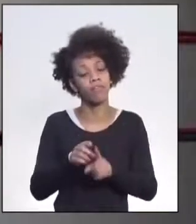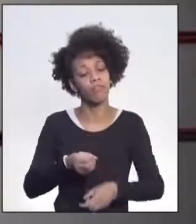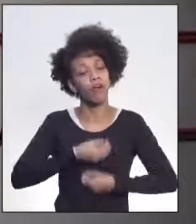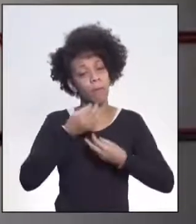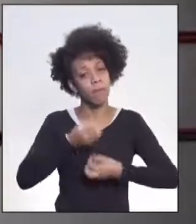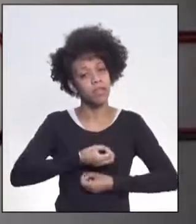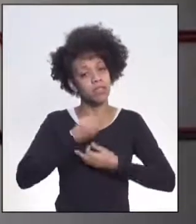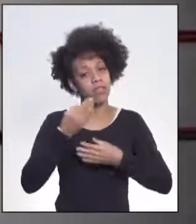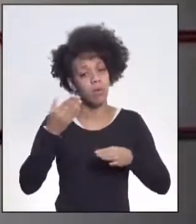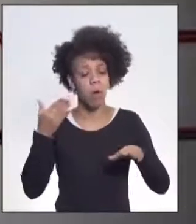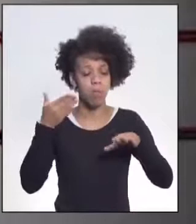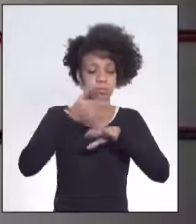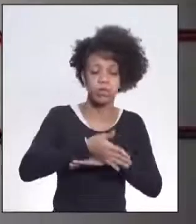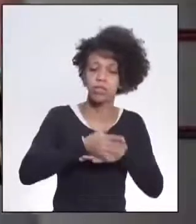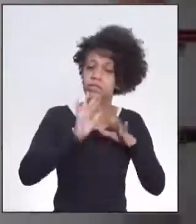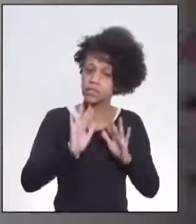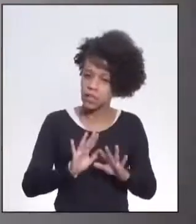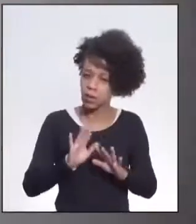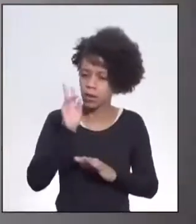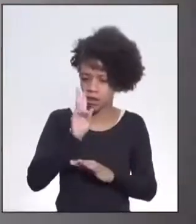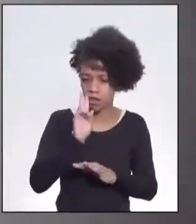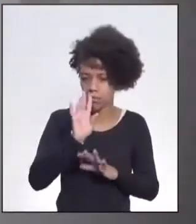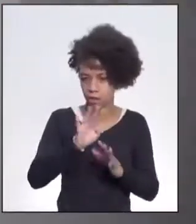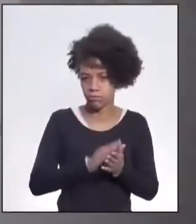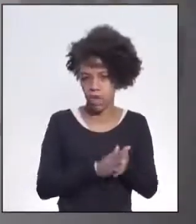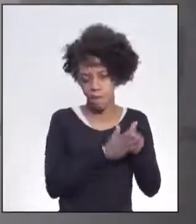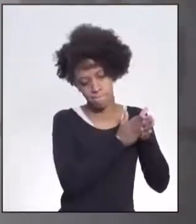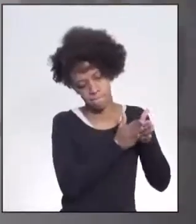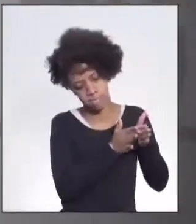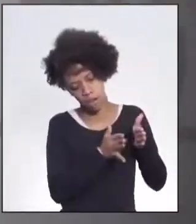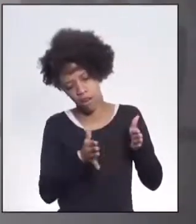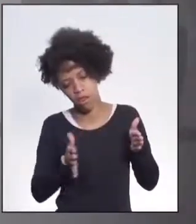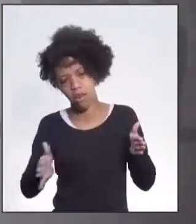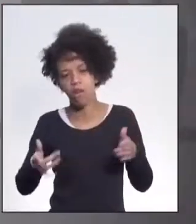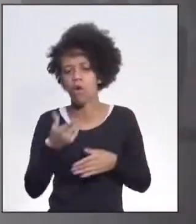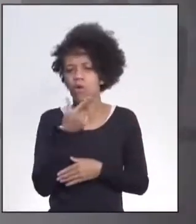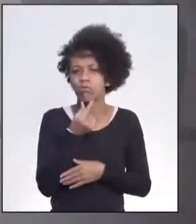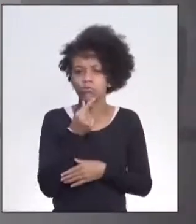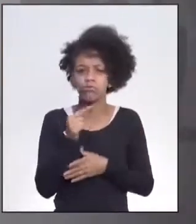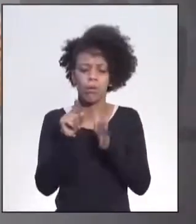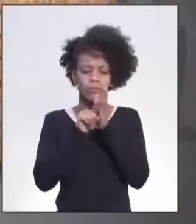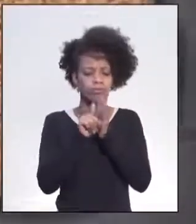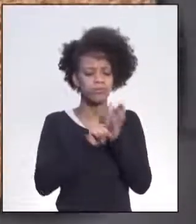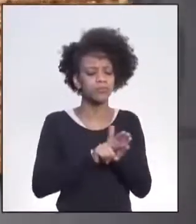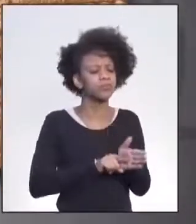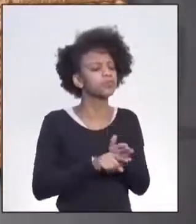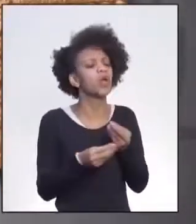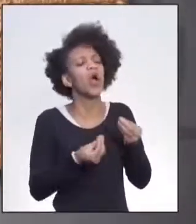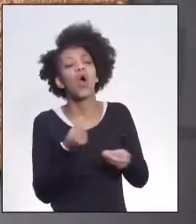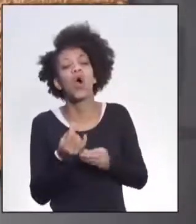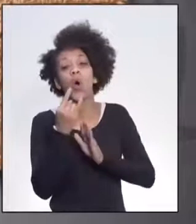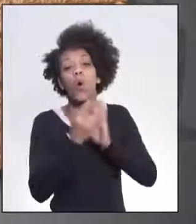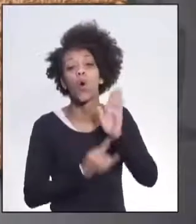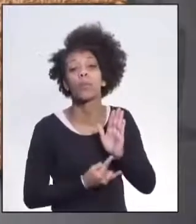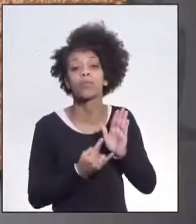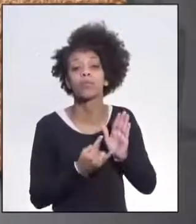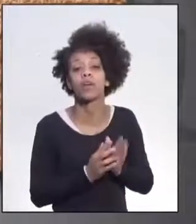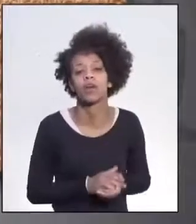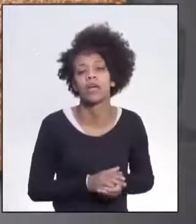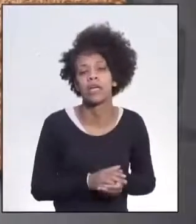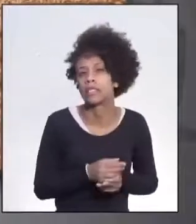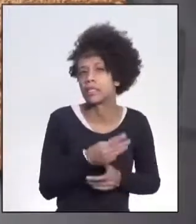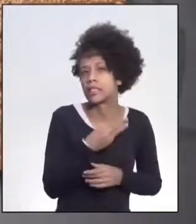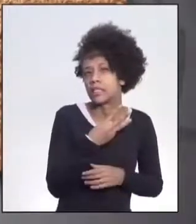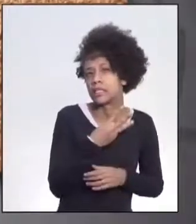informação ao seu alcance. Então, para recordar, desde os primórdios, os homens buscavam meios de documentar seus achados. Por volta de